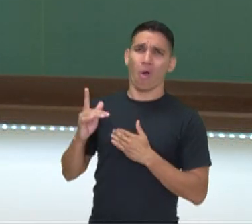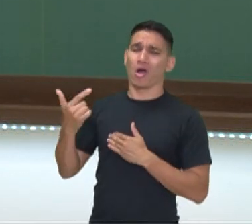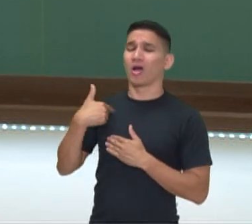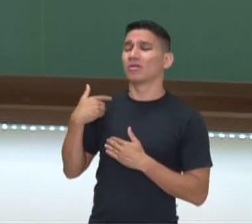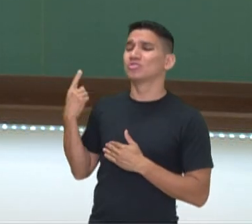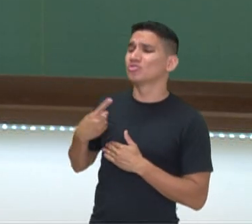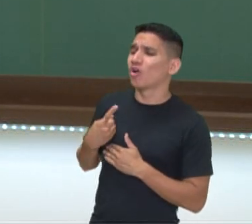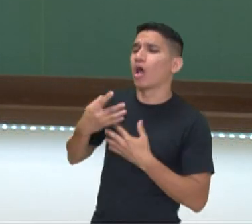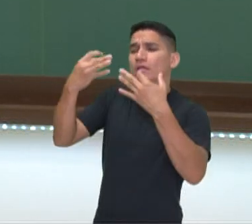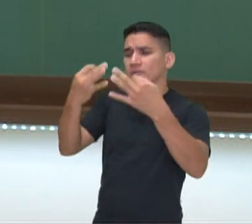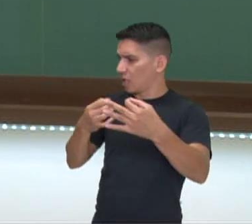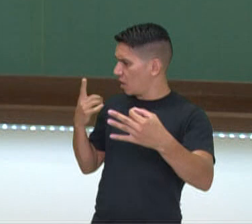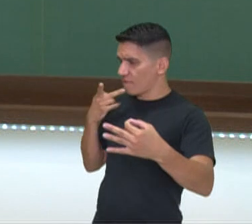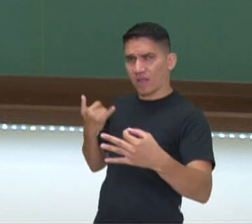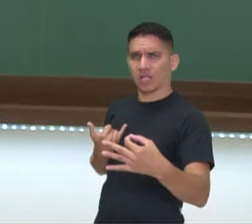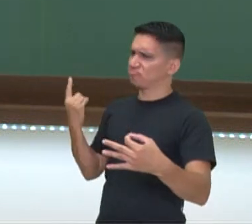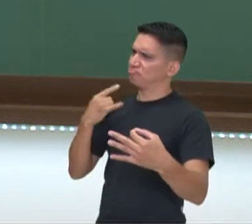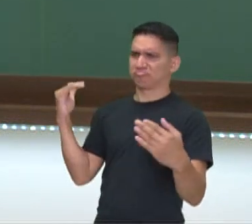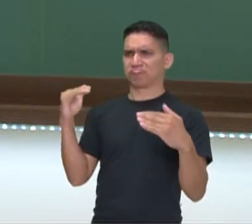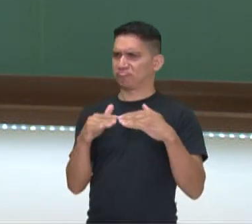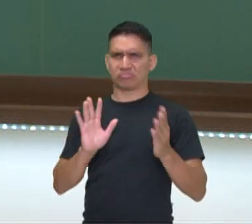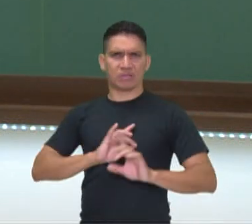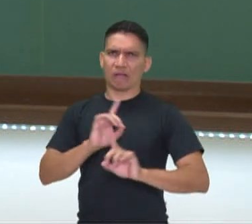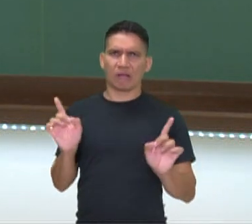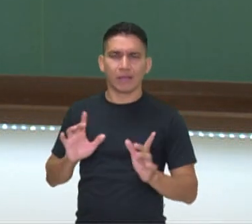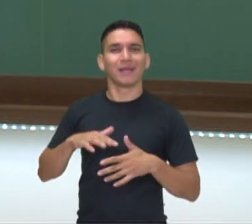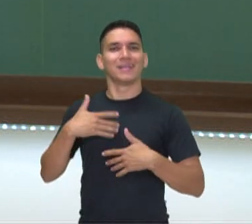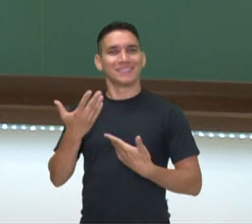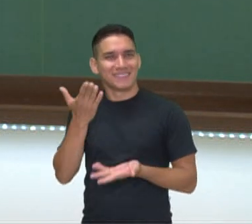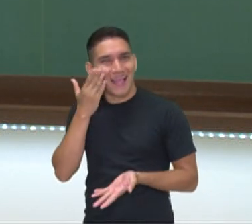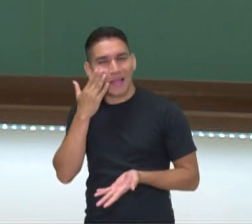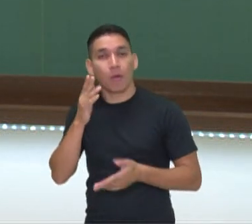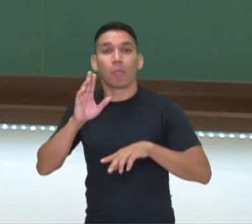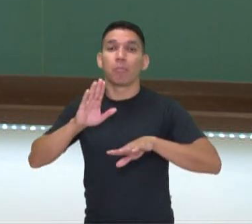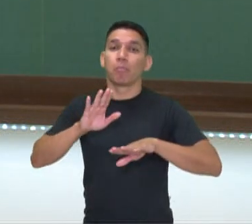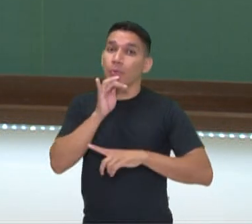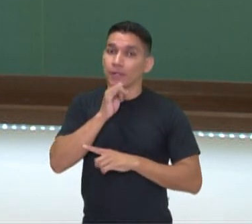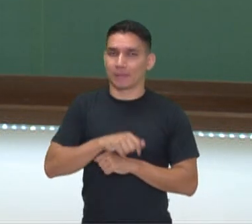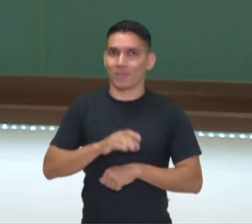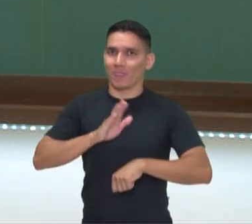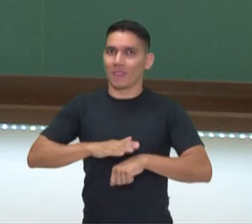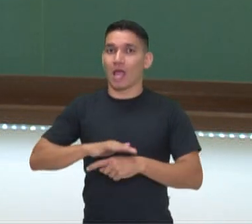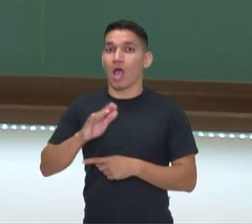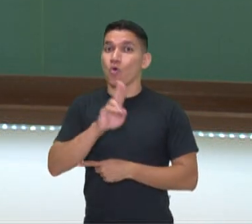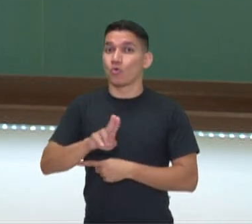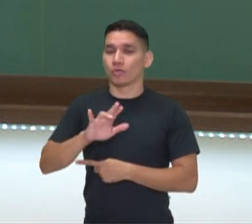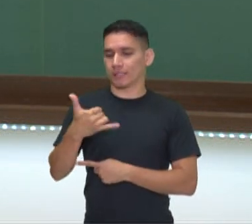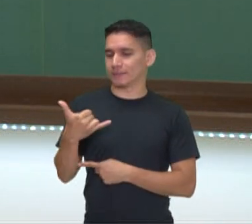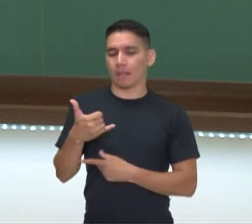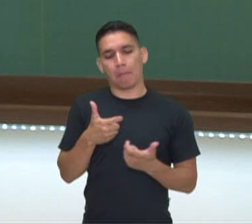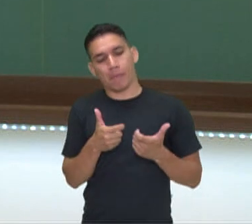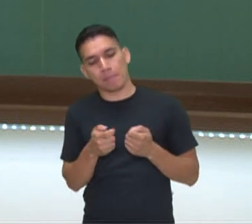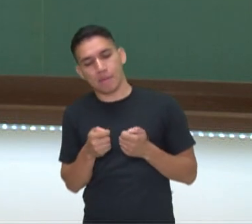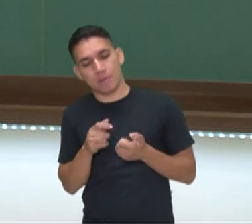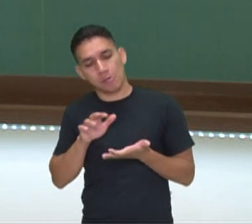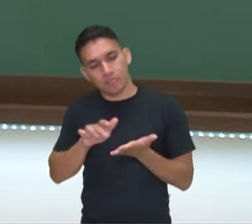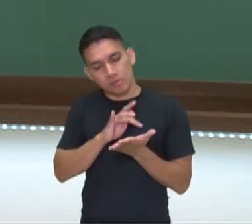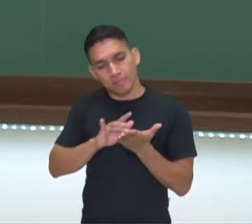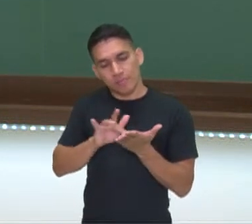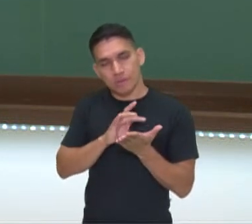justo ou injusto. Vou dar um exemplo clássico. Usar o celular ali na hora das refeições, isso é sempre um conflito,